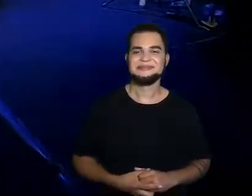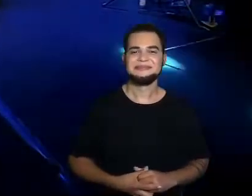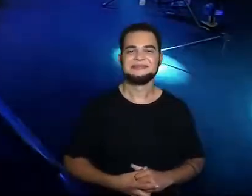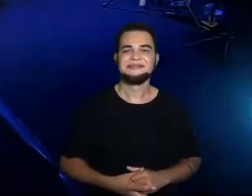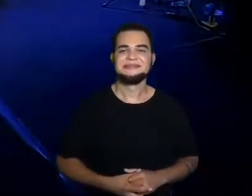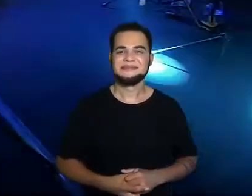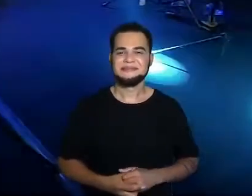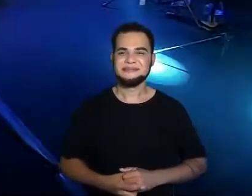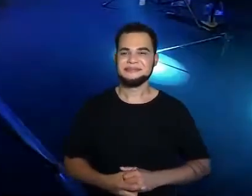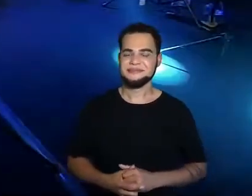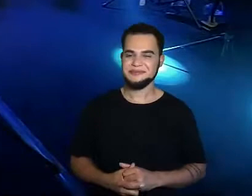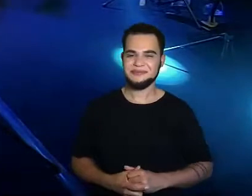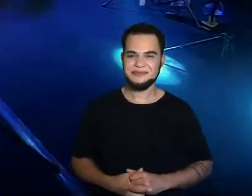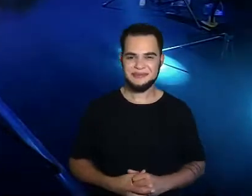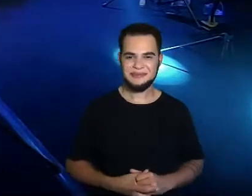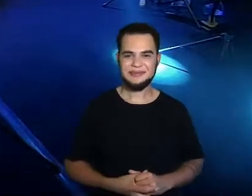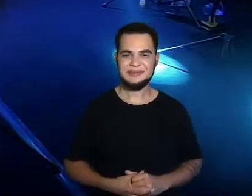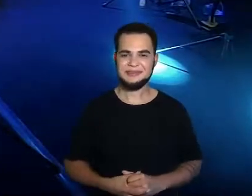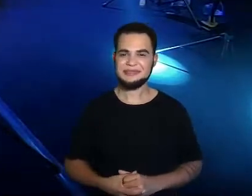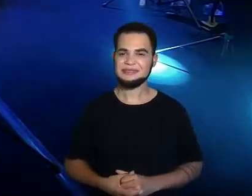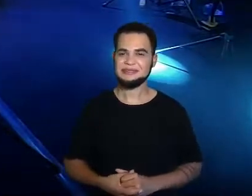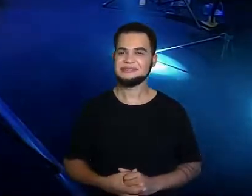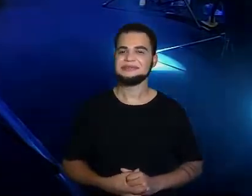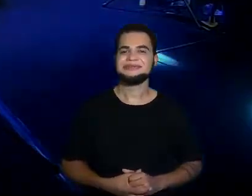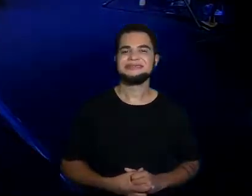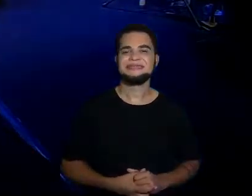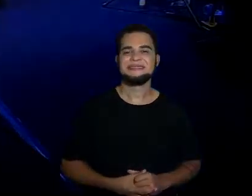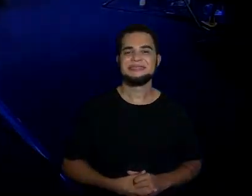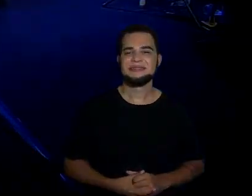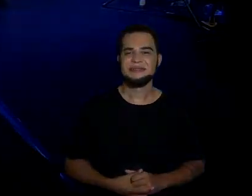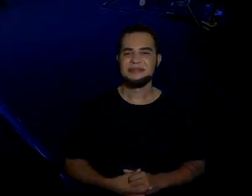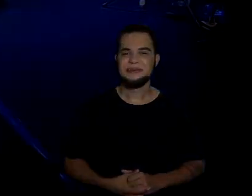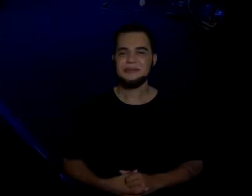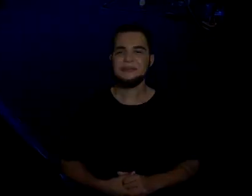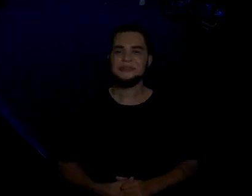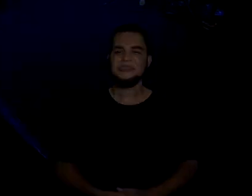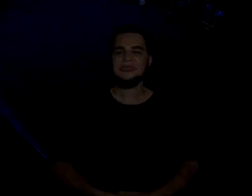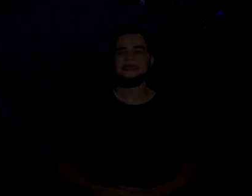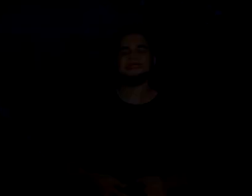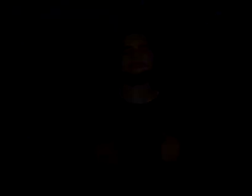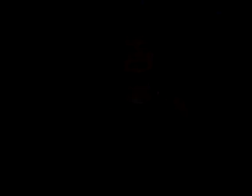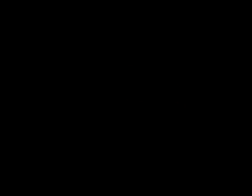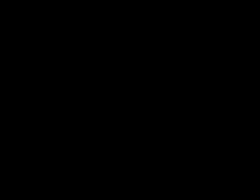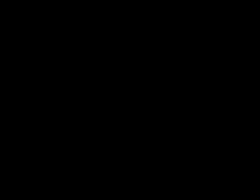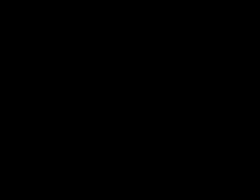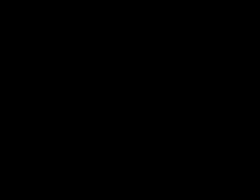Aê! Salve, Gonzaguinho!